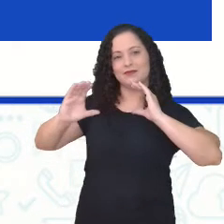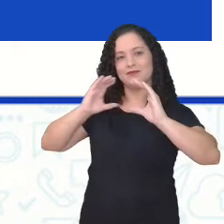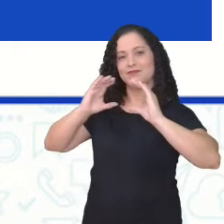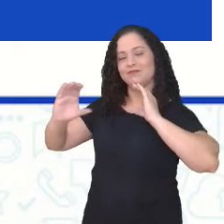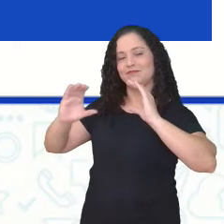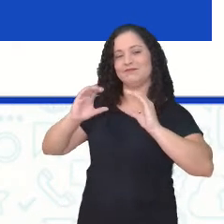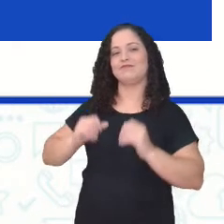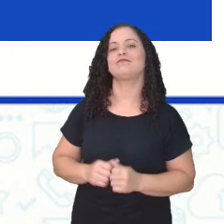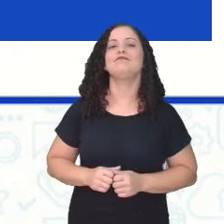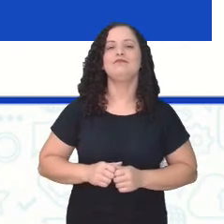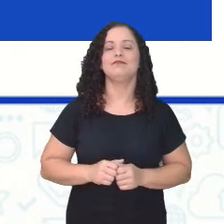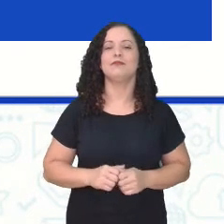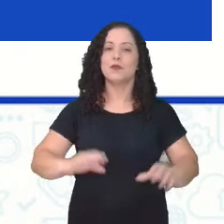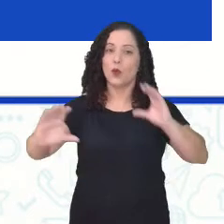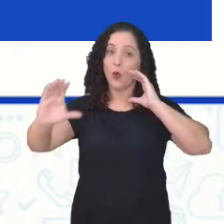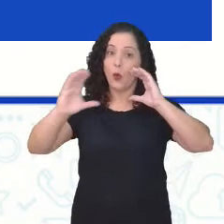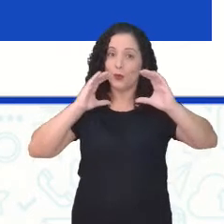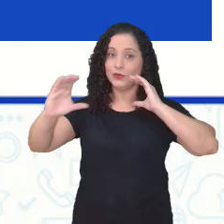nos